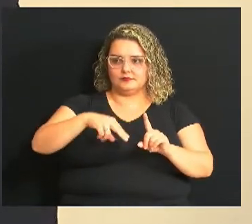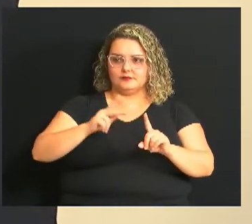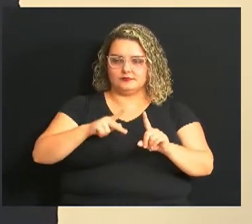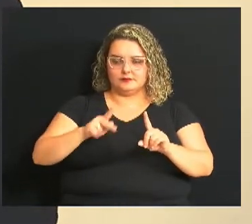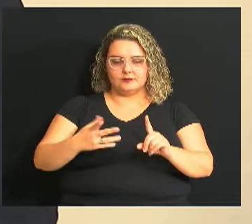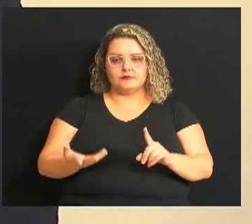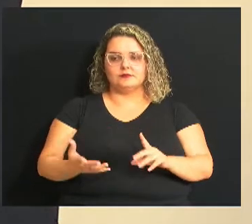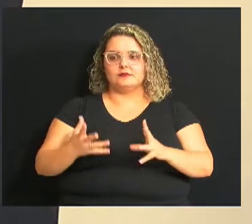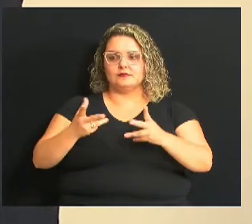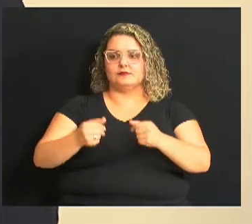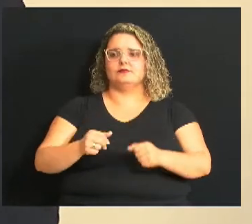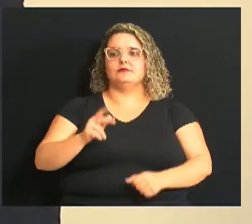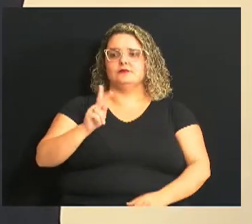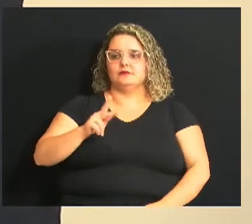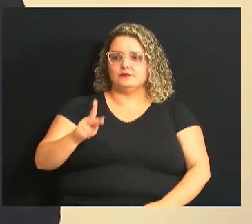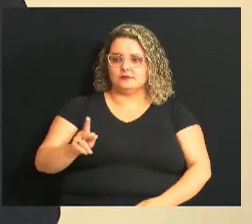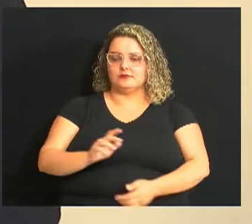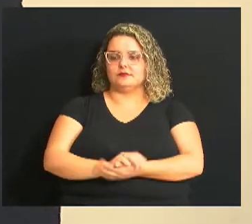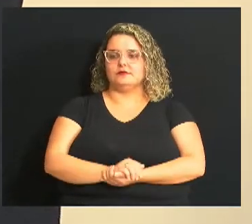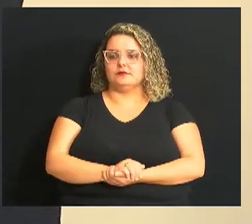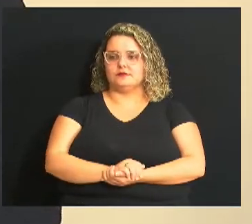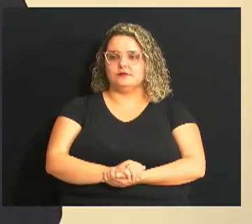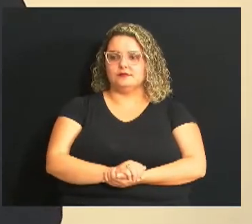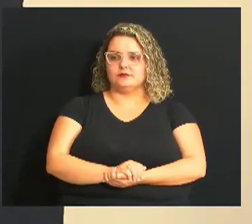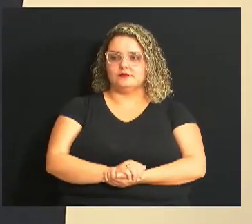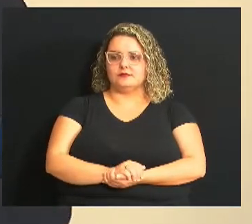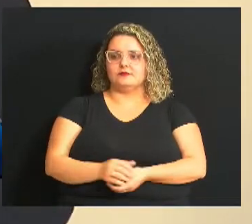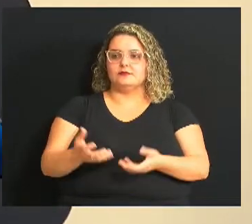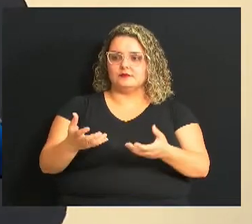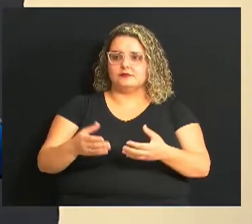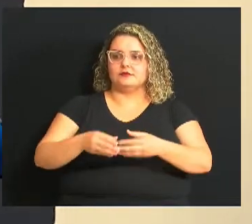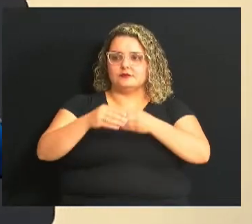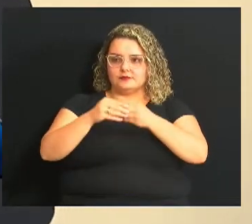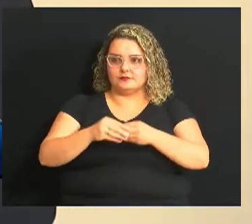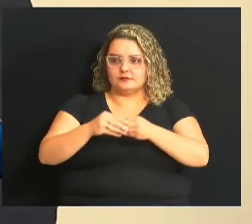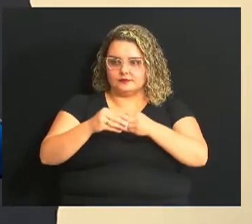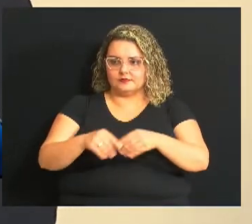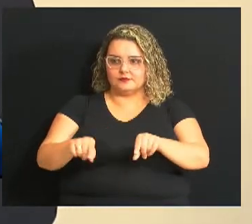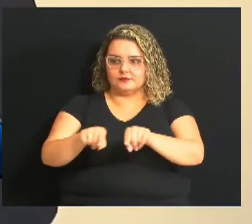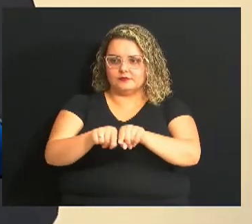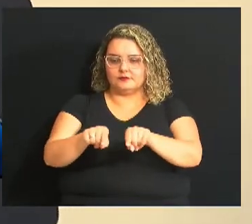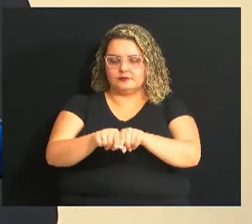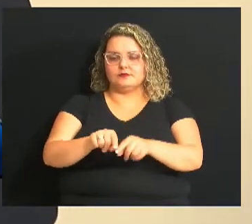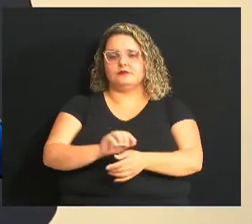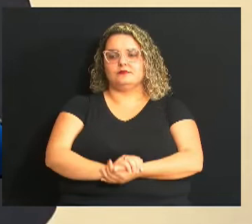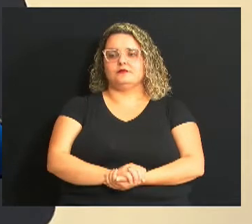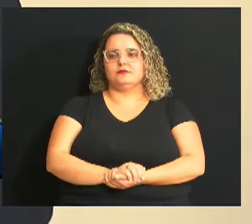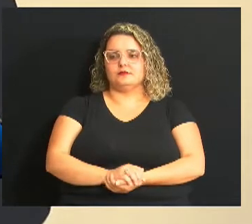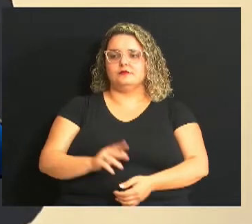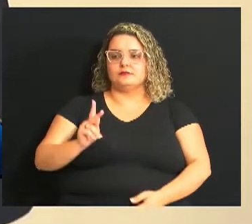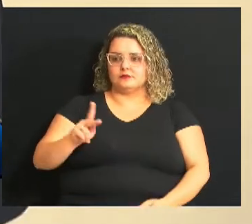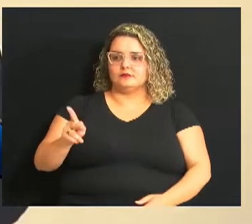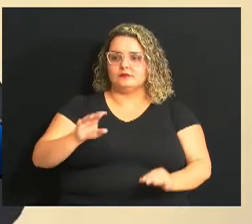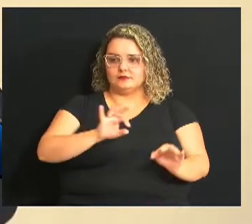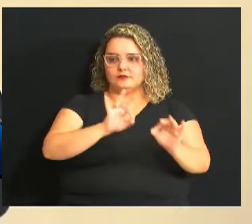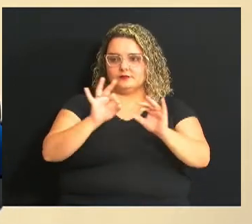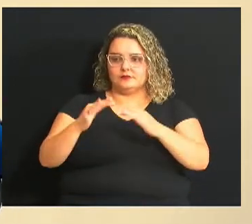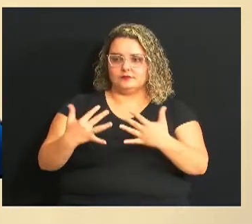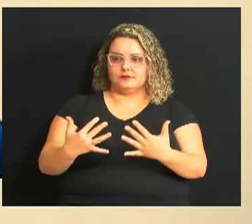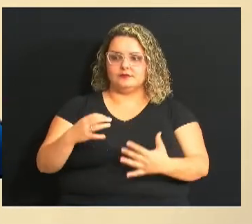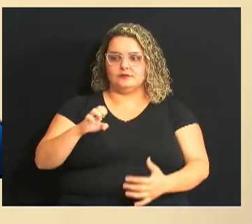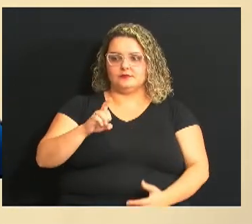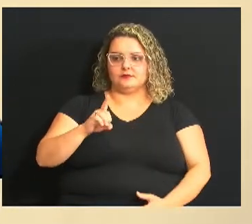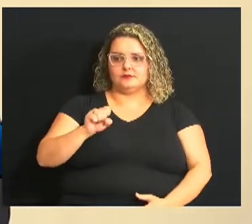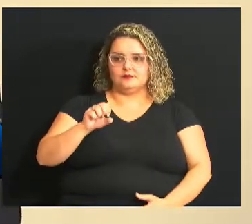os demais professores, e também quero cumprimentar os professores que estão acompanhando aqui o Edson,